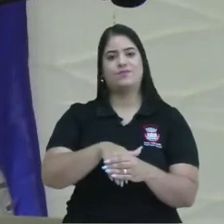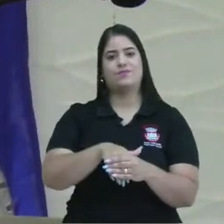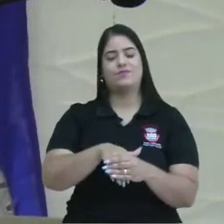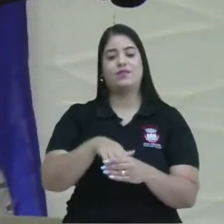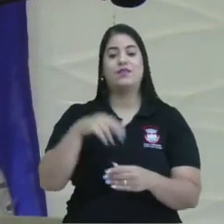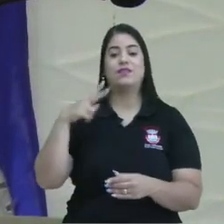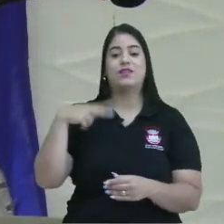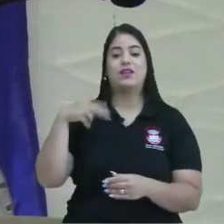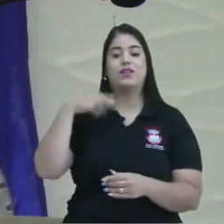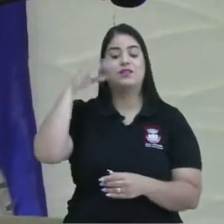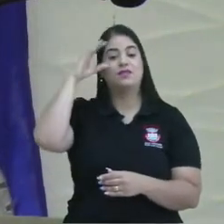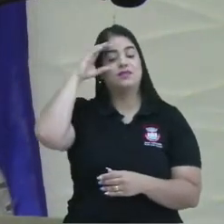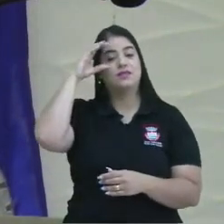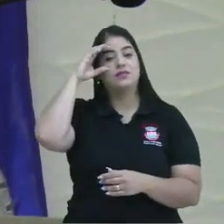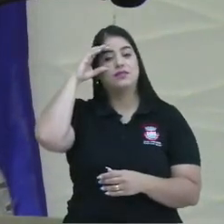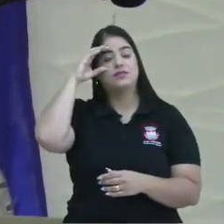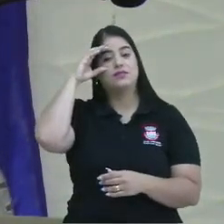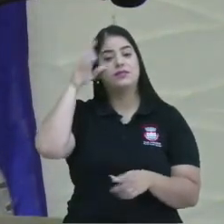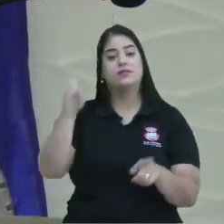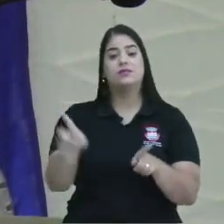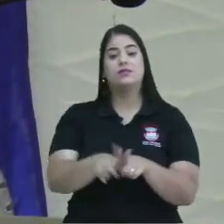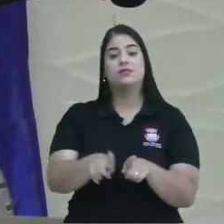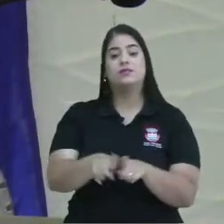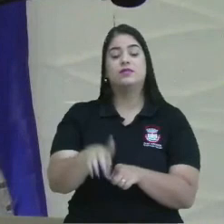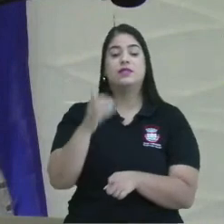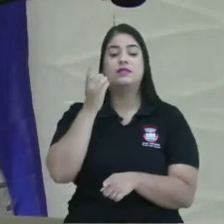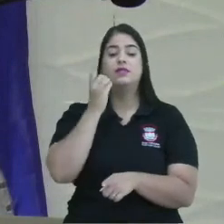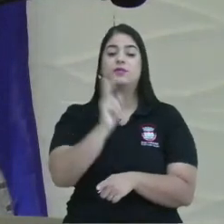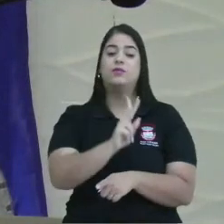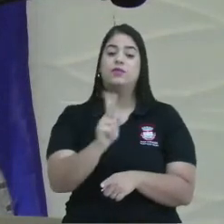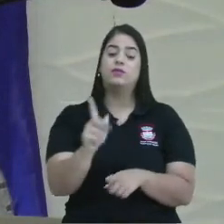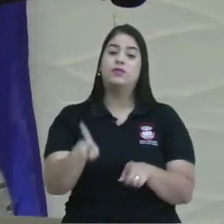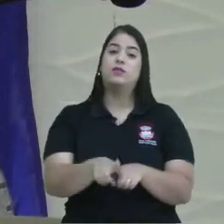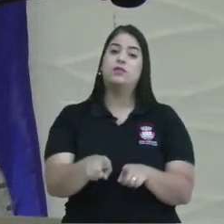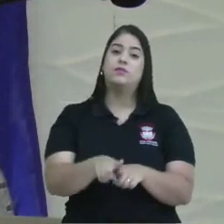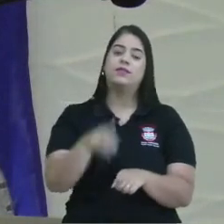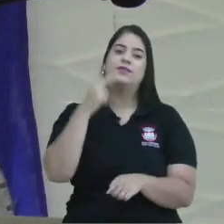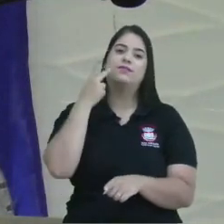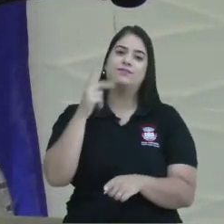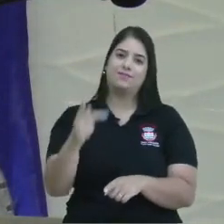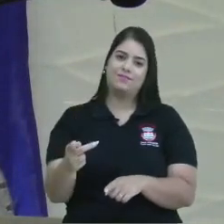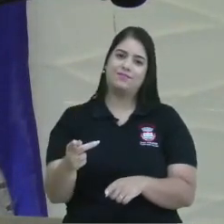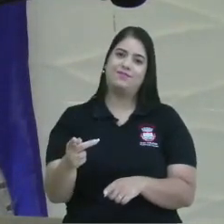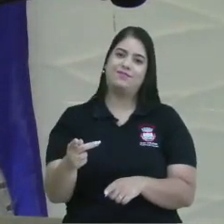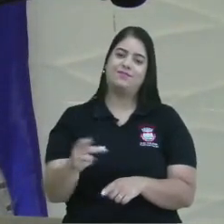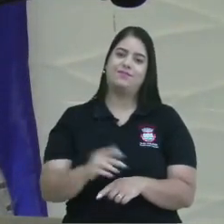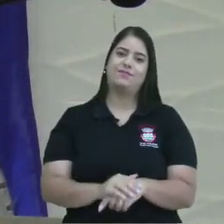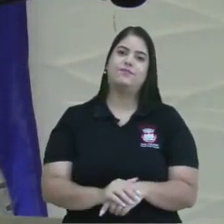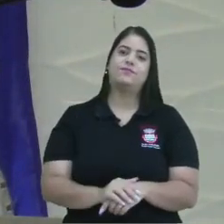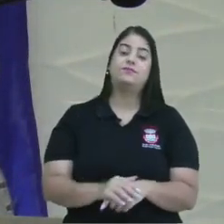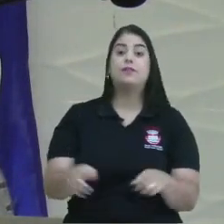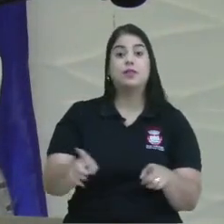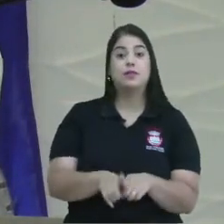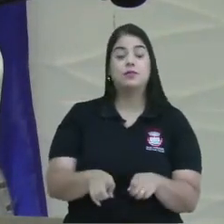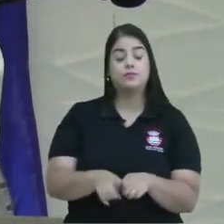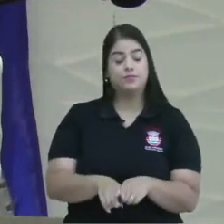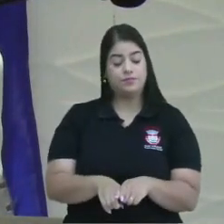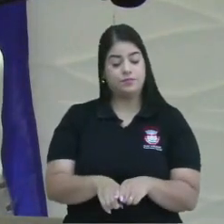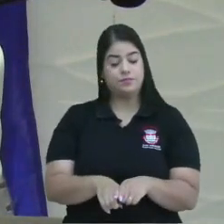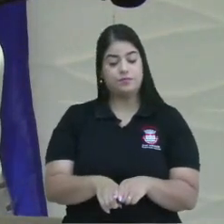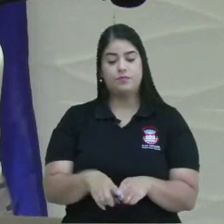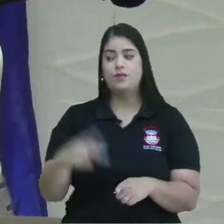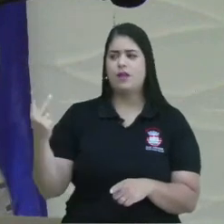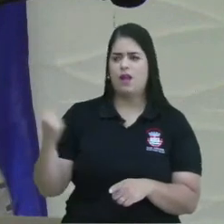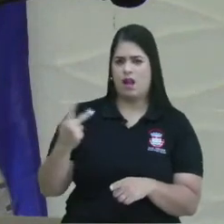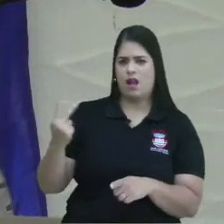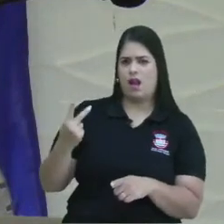Vereadora Cícera da Rua Nova, vereador Diogo e vereador Pezinho. E, por sua vez, eu e o vereador